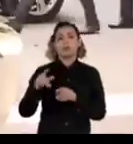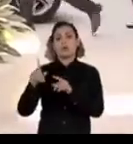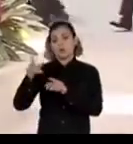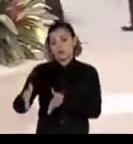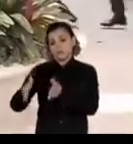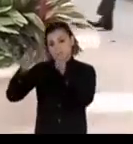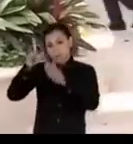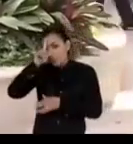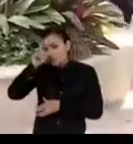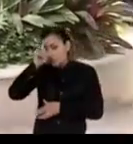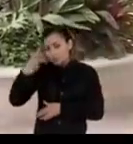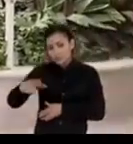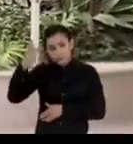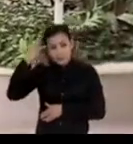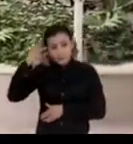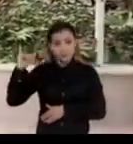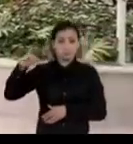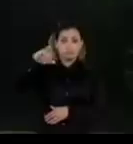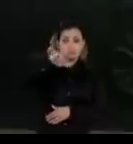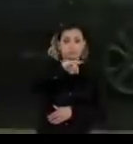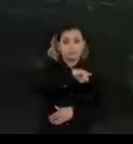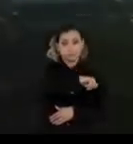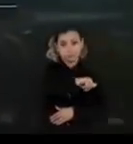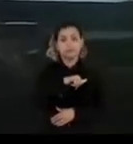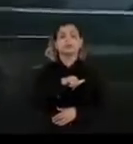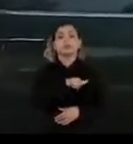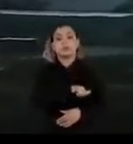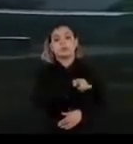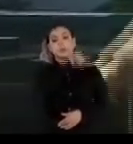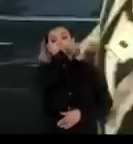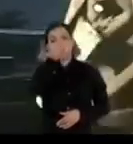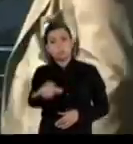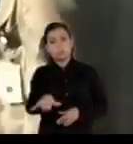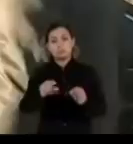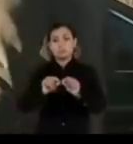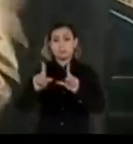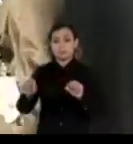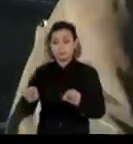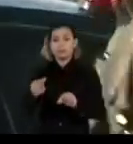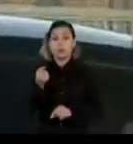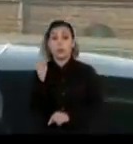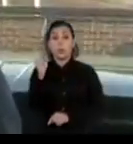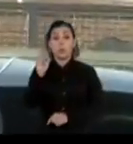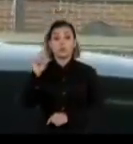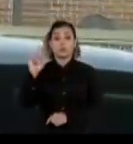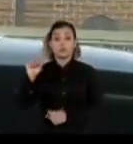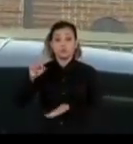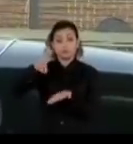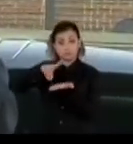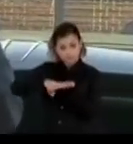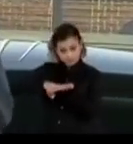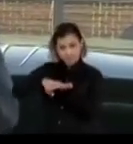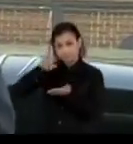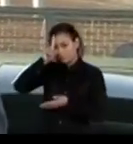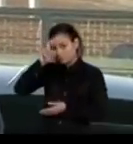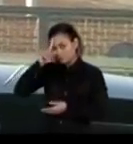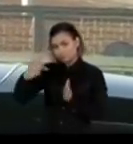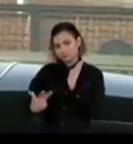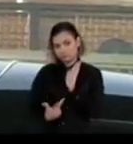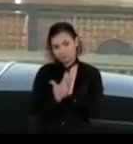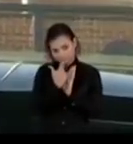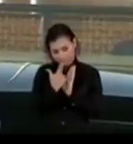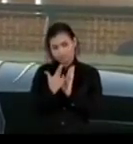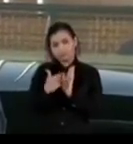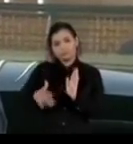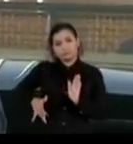Star, em São Paulo, e embarcou no aeroporto de Congonhas. Ele teve alta após 8 dias internado para se recuperar de uma cirurgia